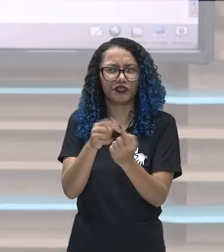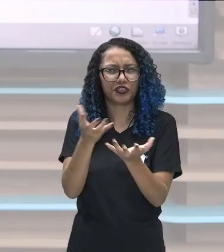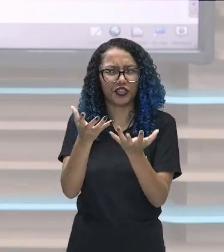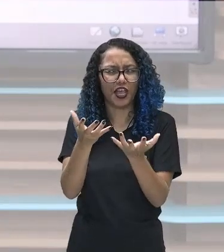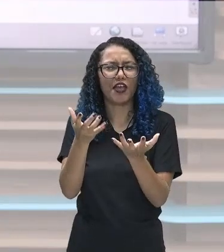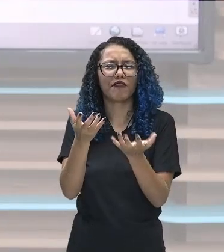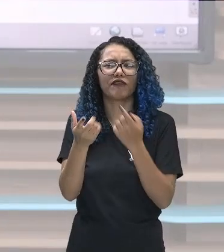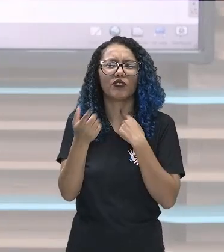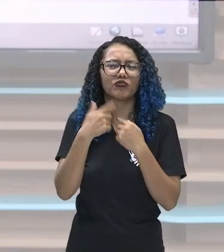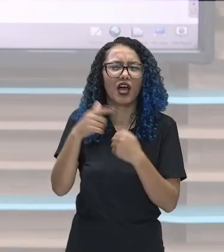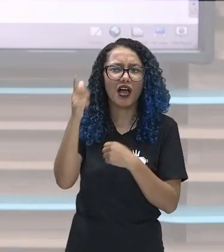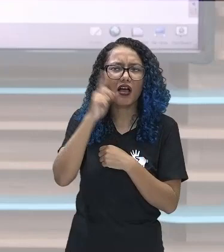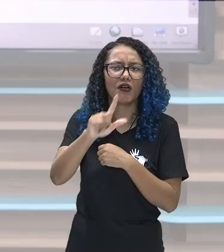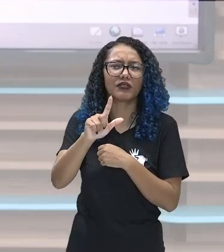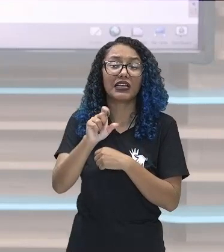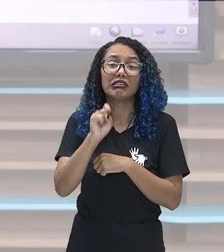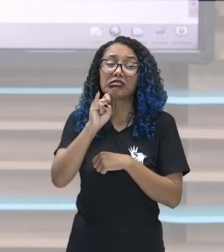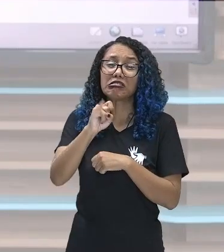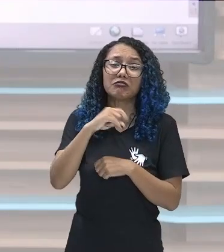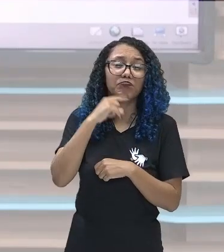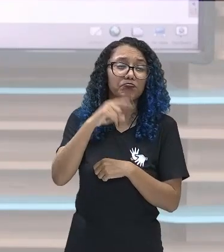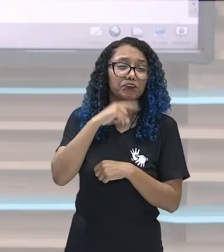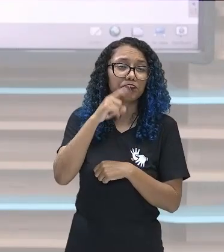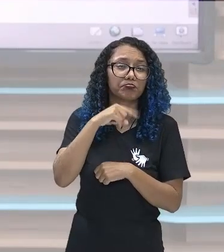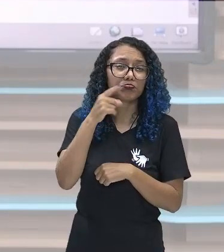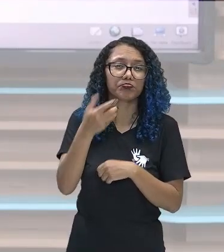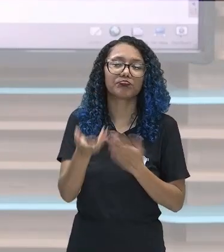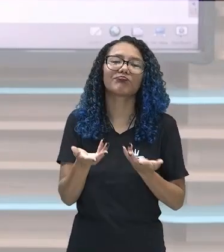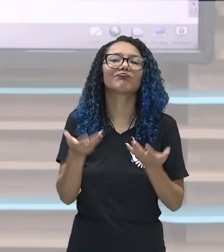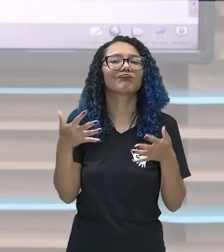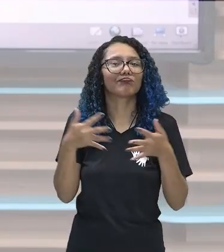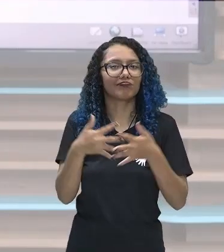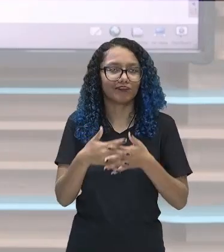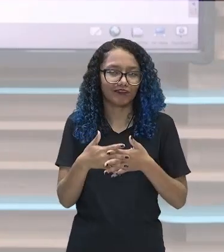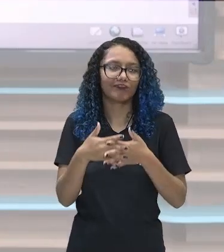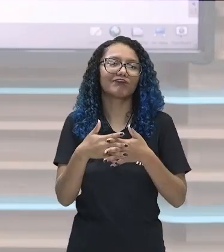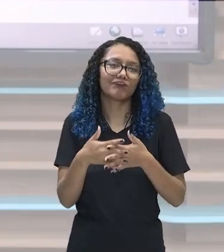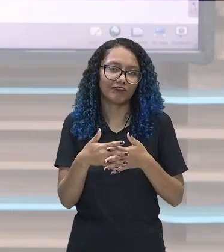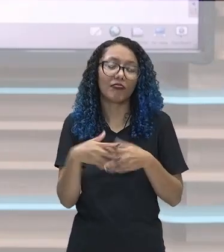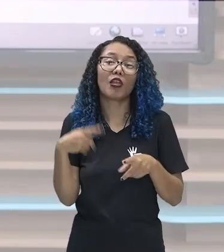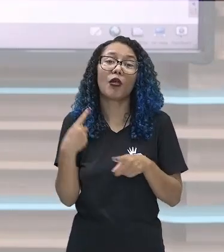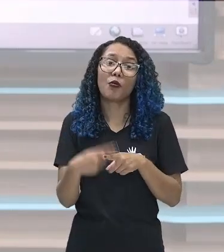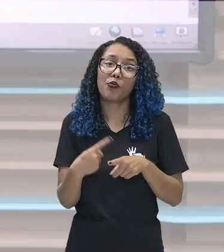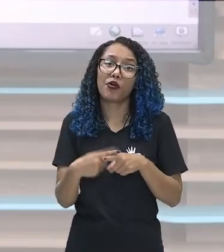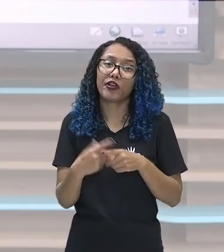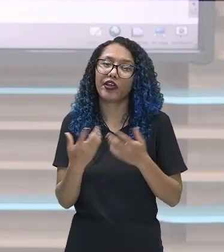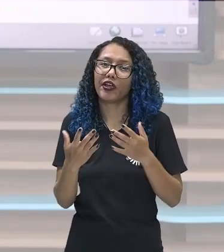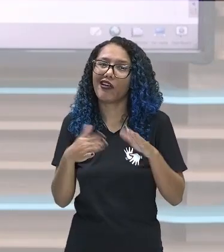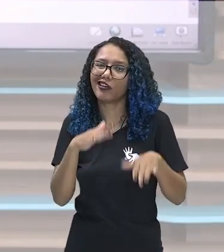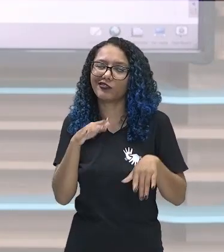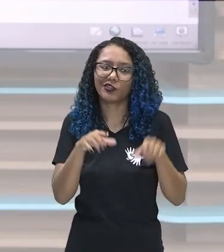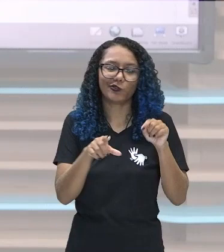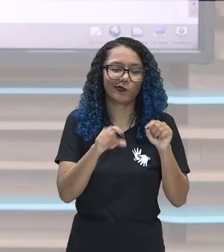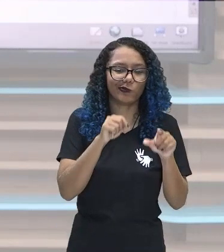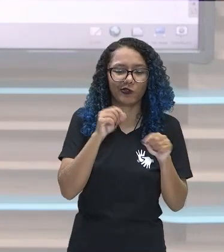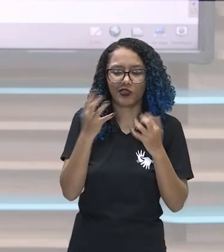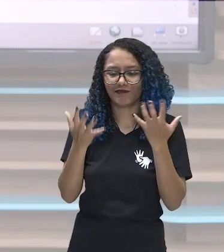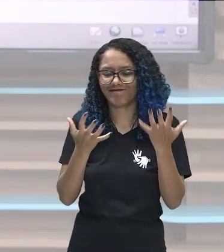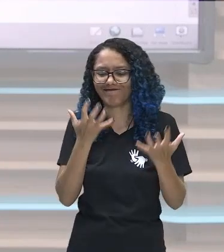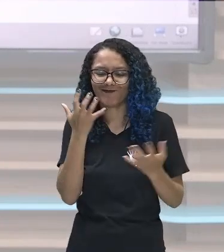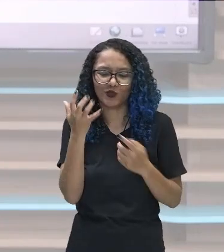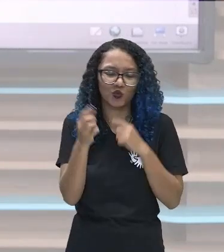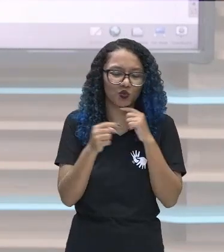não tem isso, realmente fica complicado, porque aí os caminhos que vão aparecendo, a gente não sabe o que escolher, não sabe